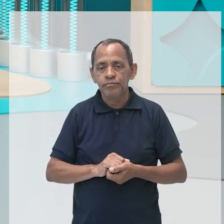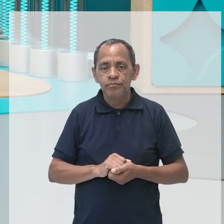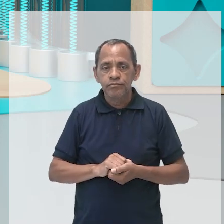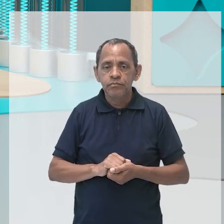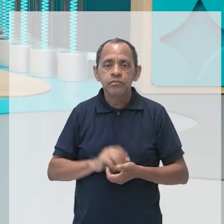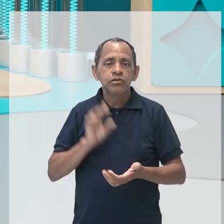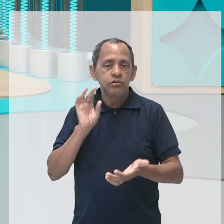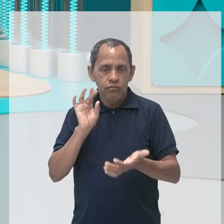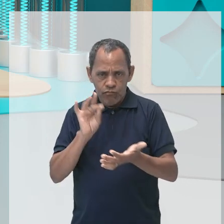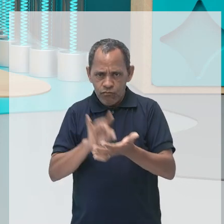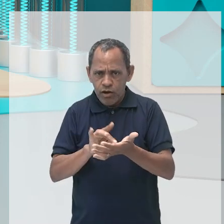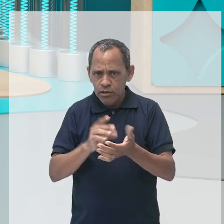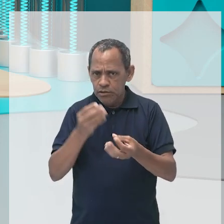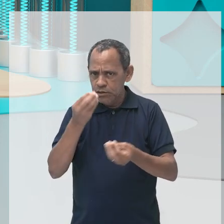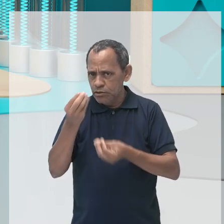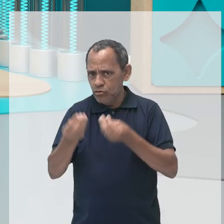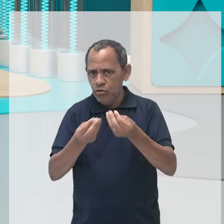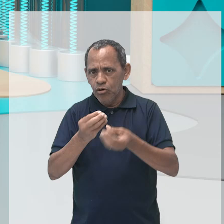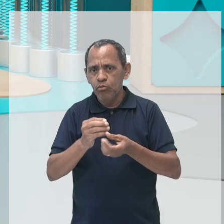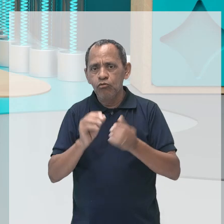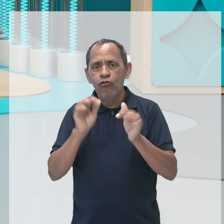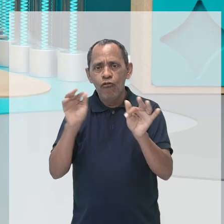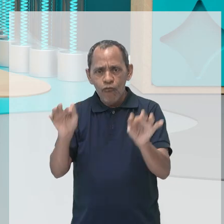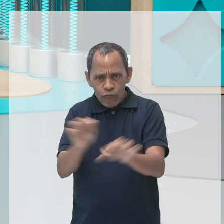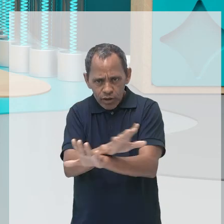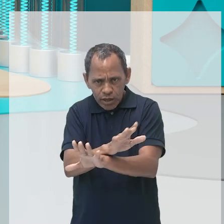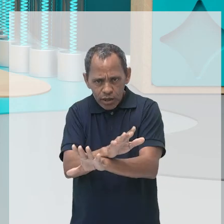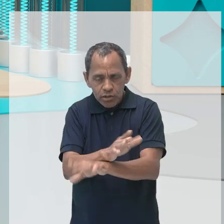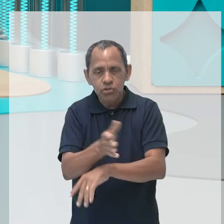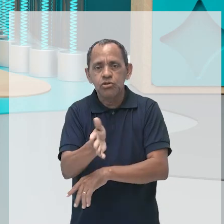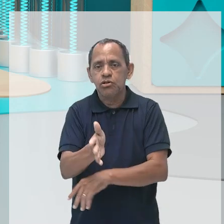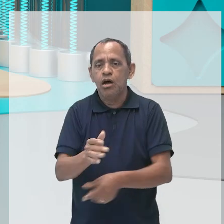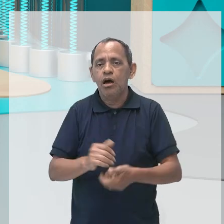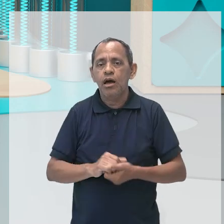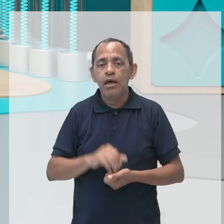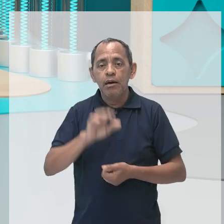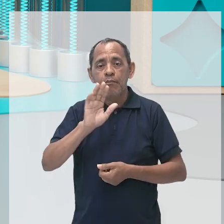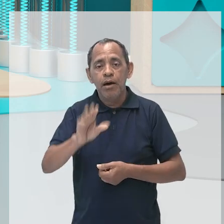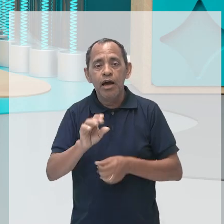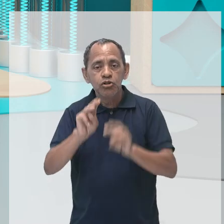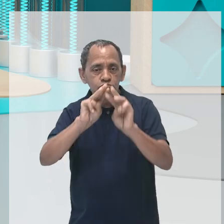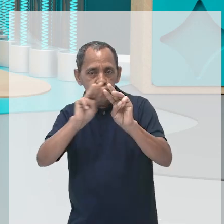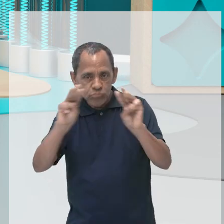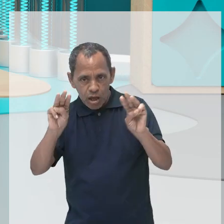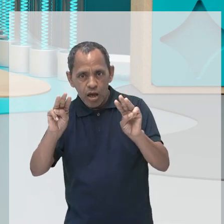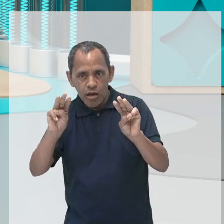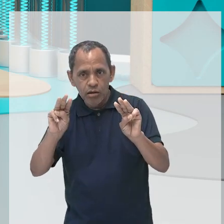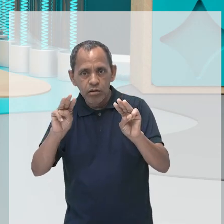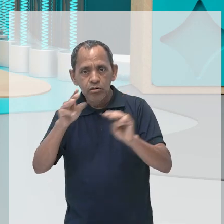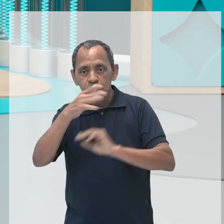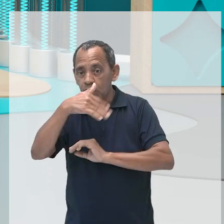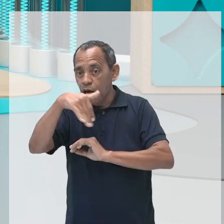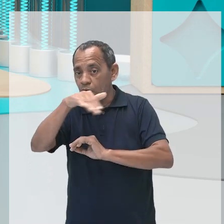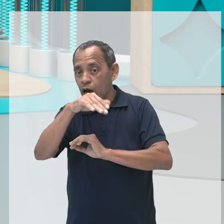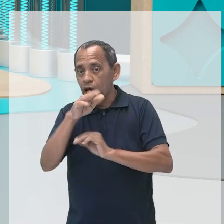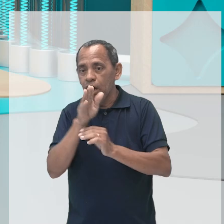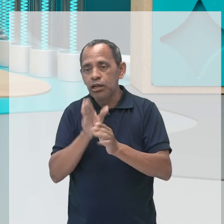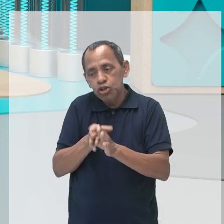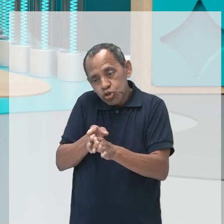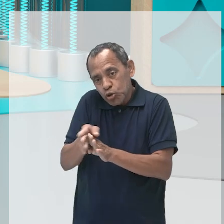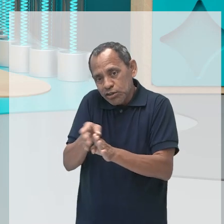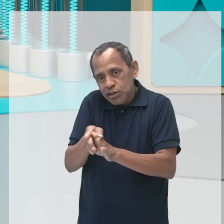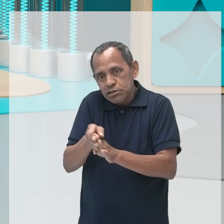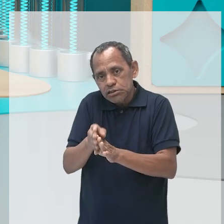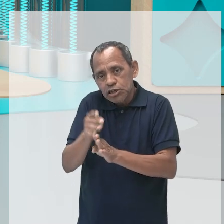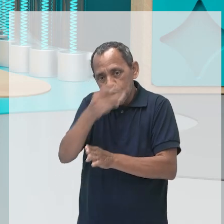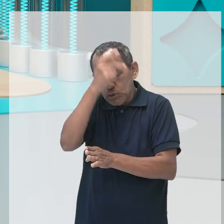ter finalizado, ainda há a condição de você, o site ainda ficou aqui como um espaço de direcionamento para aquelas